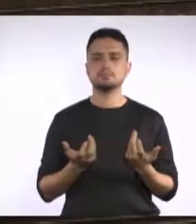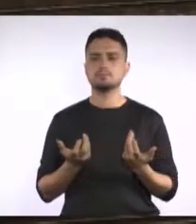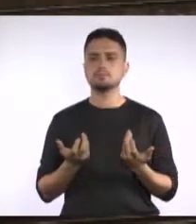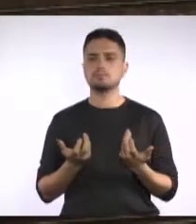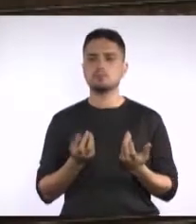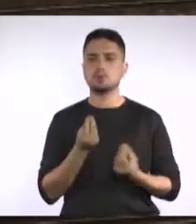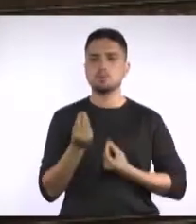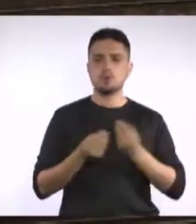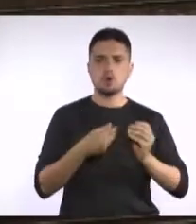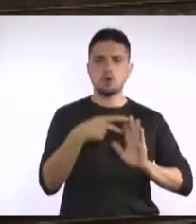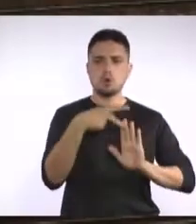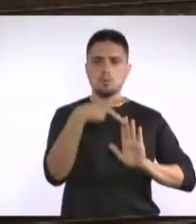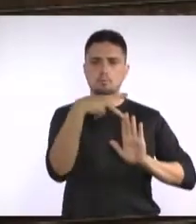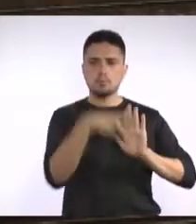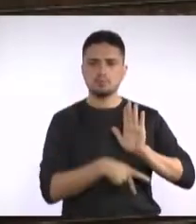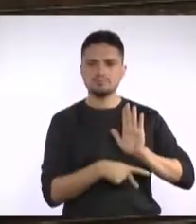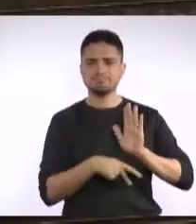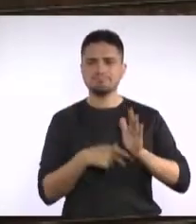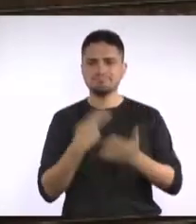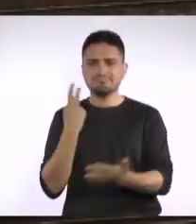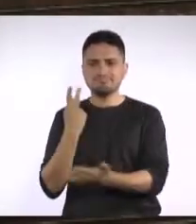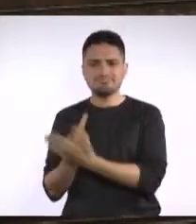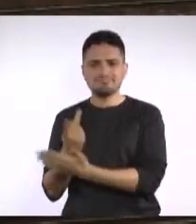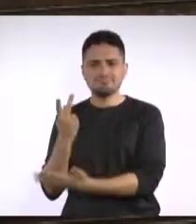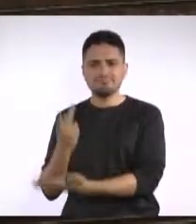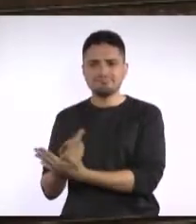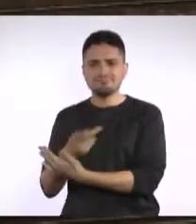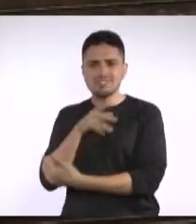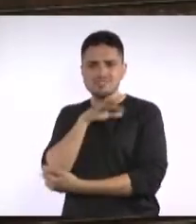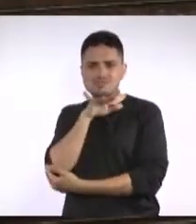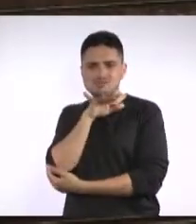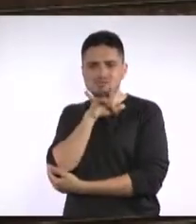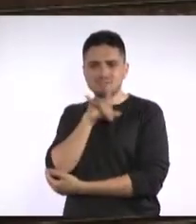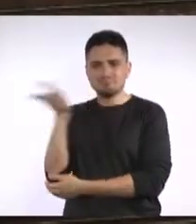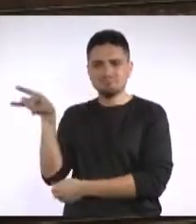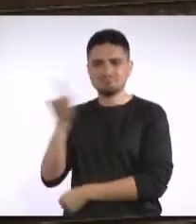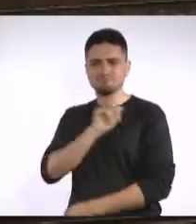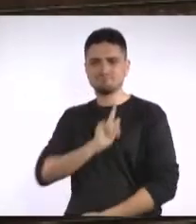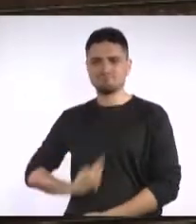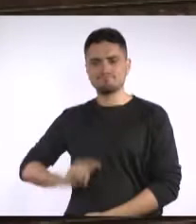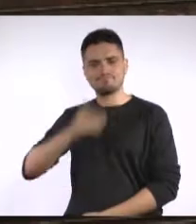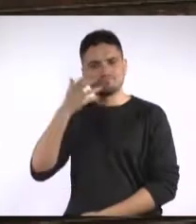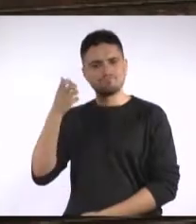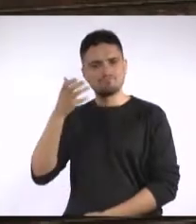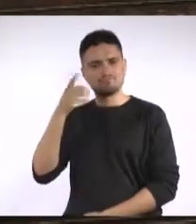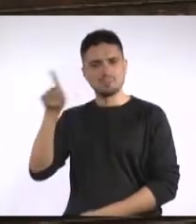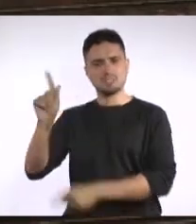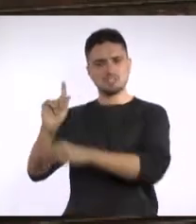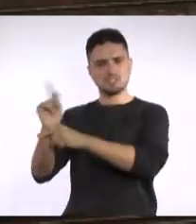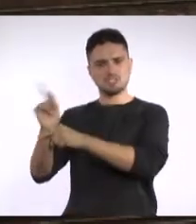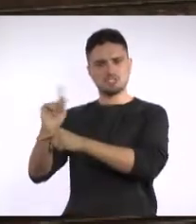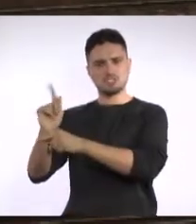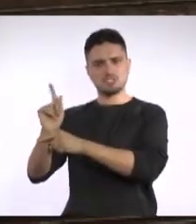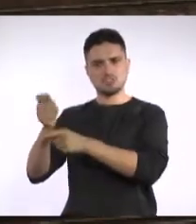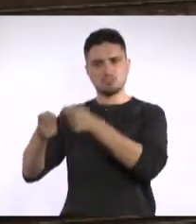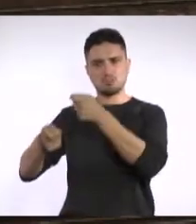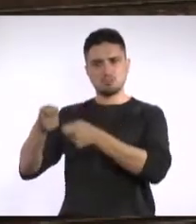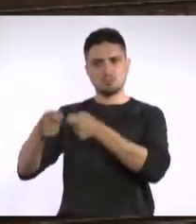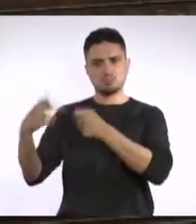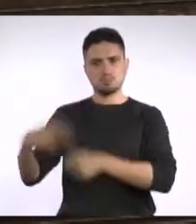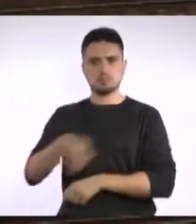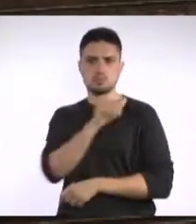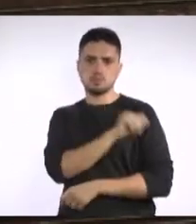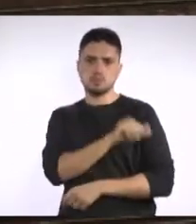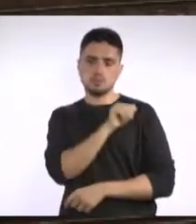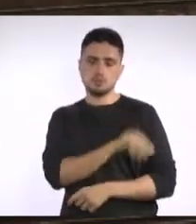inabilidade do governador Witzel à frente da gestão do Estado do Rio de Janeiro. Isso se demonstra, por